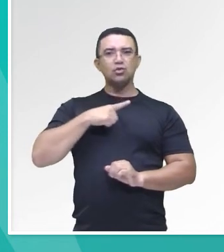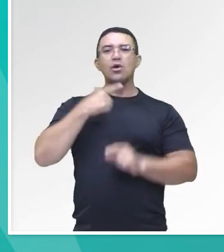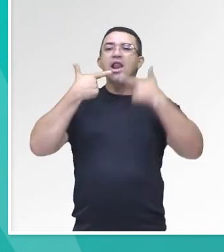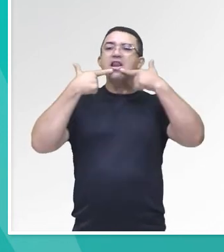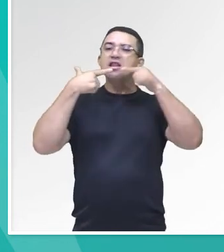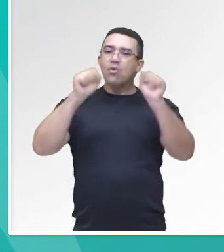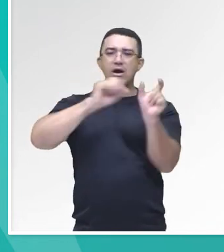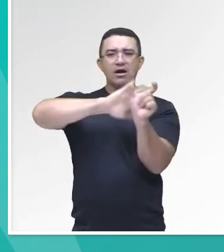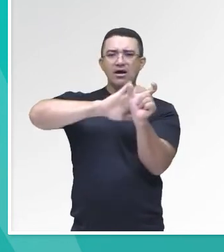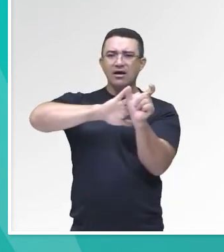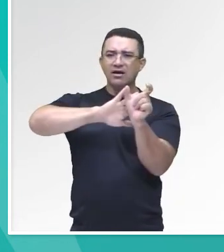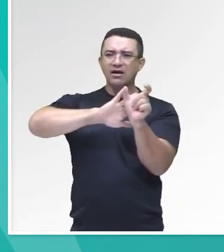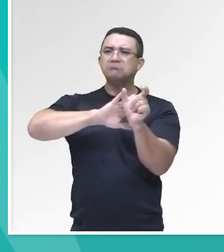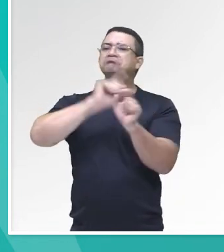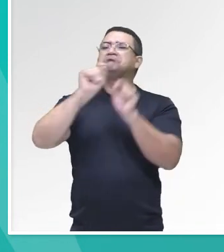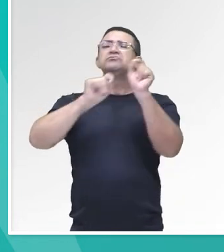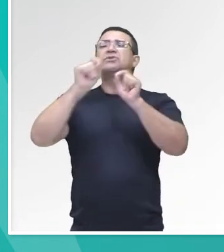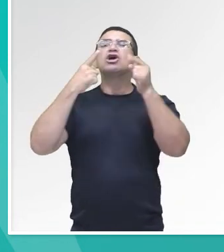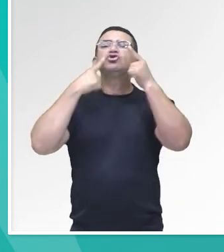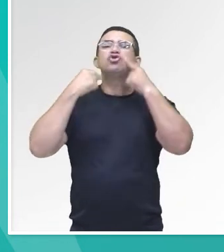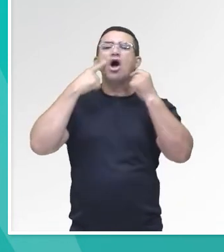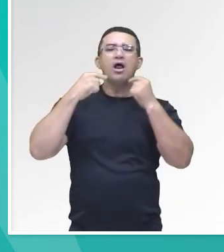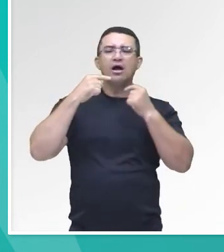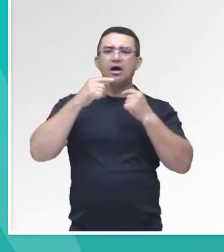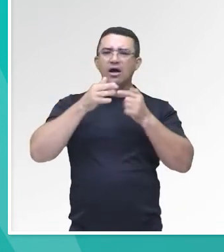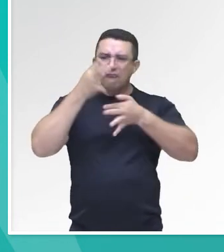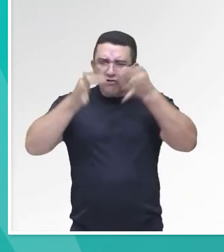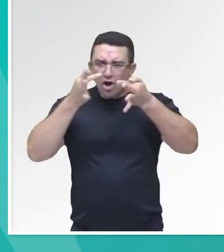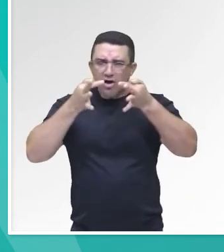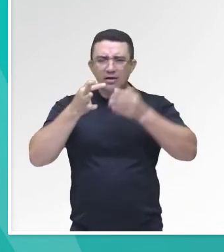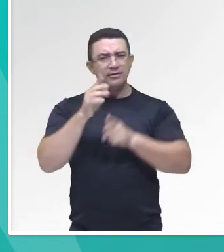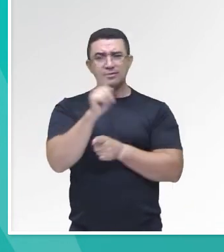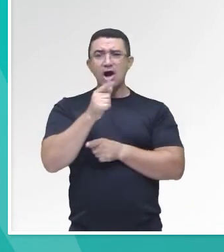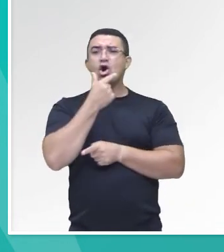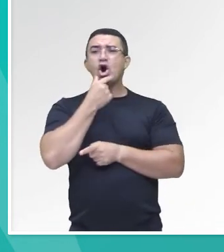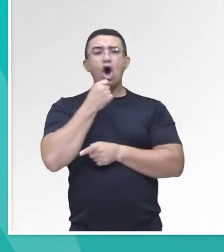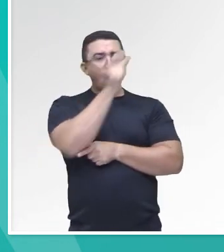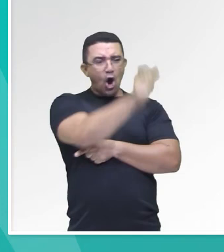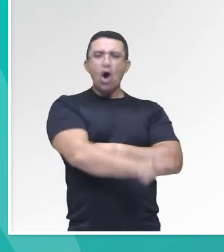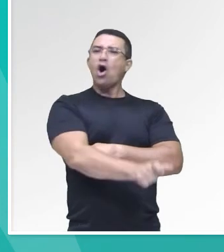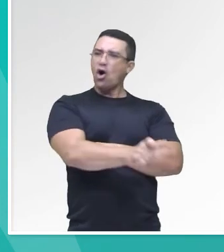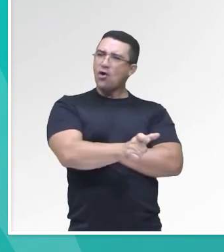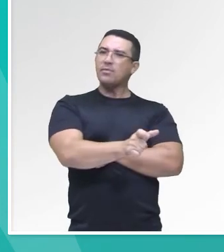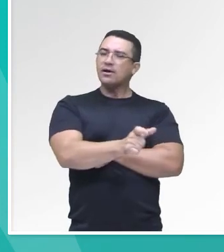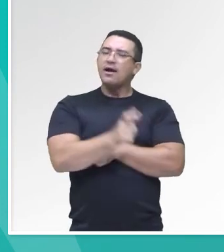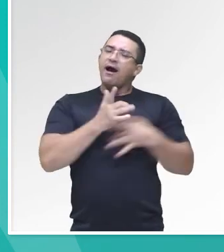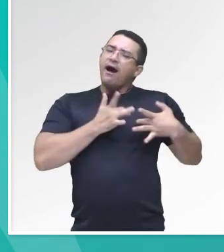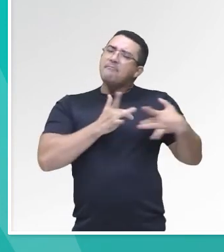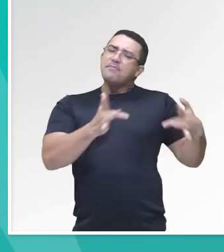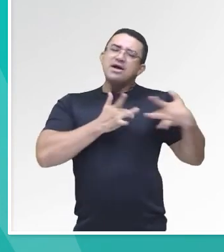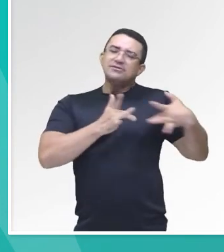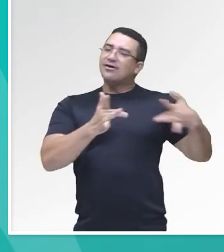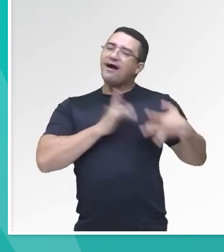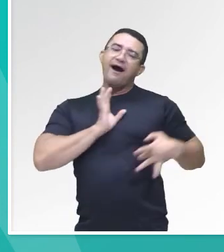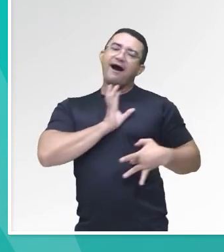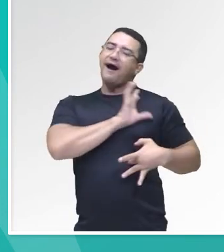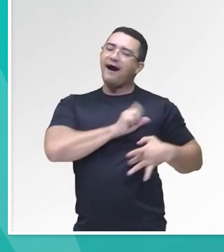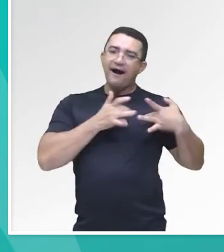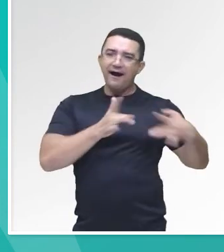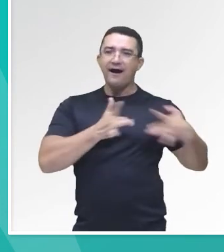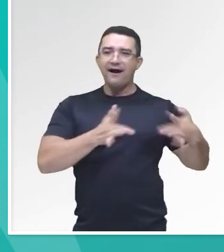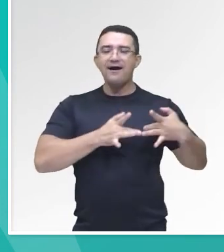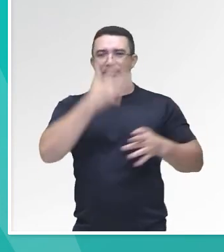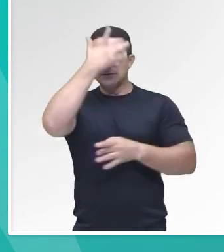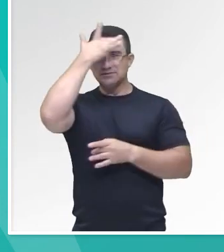Porque quem chora não é as rosas, né? É ele, o homem, está apaixonado, né? Então, a